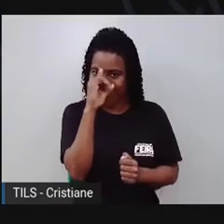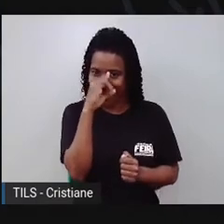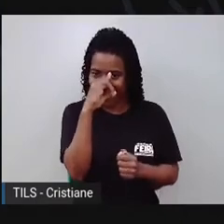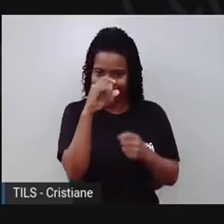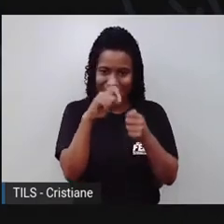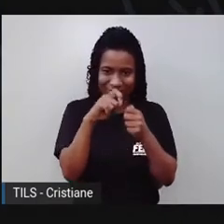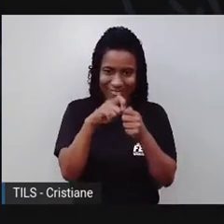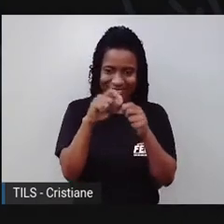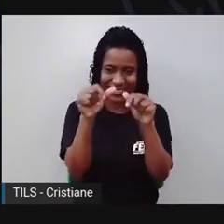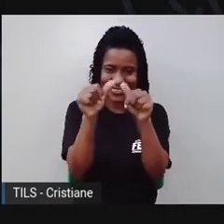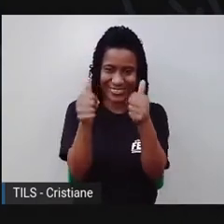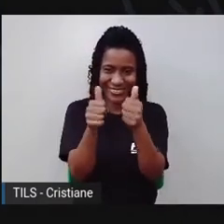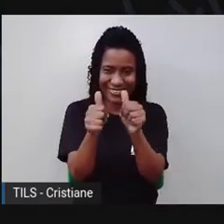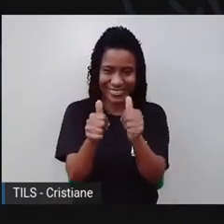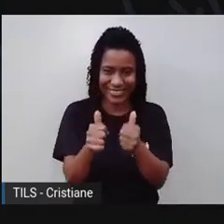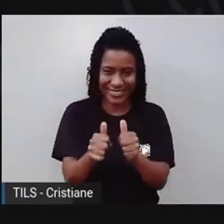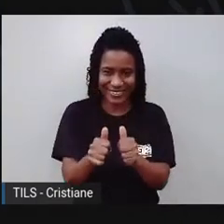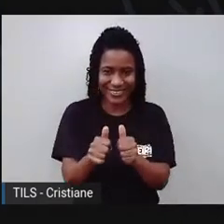né?